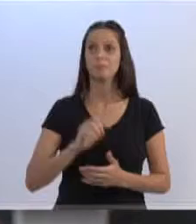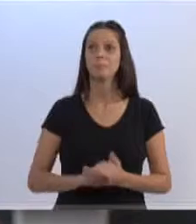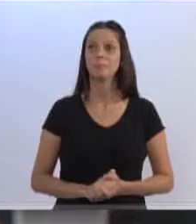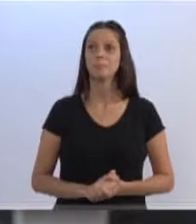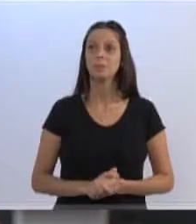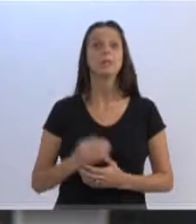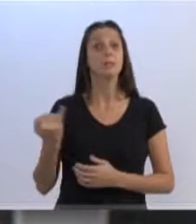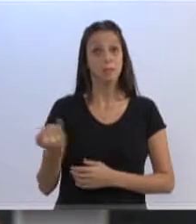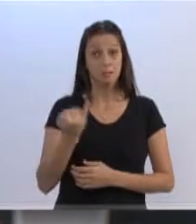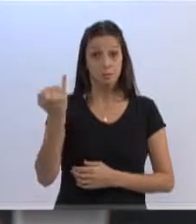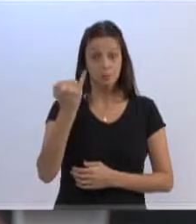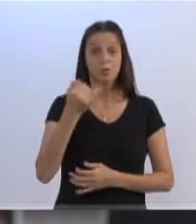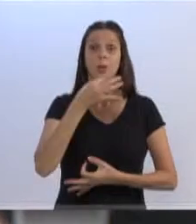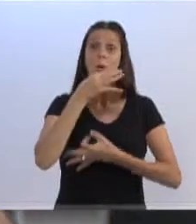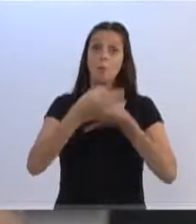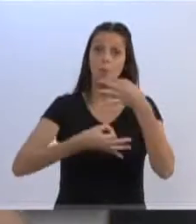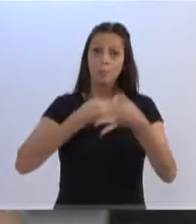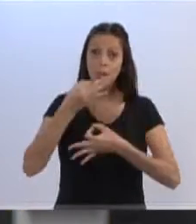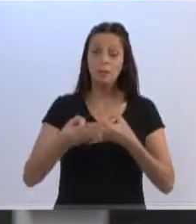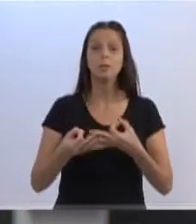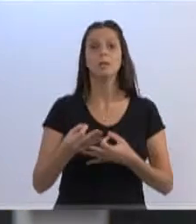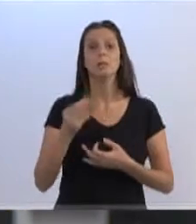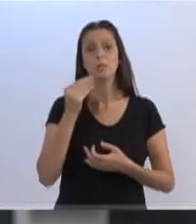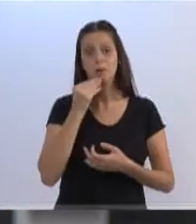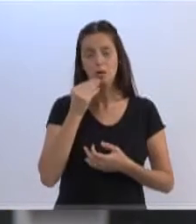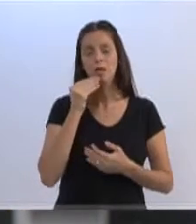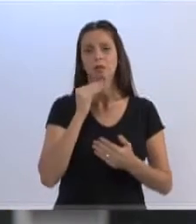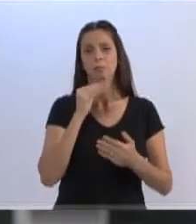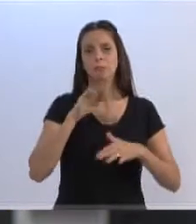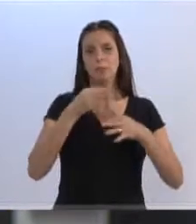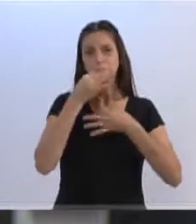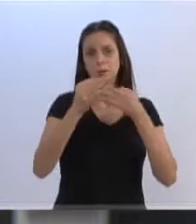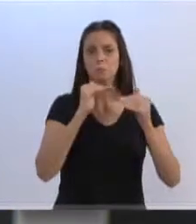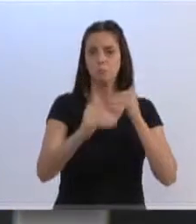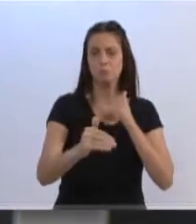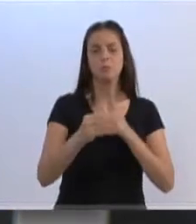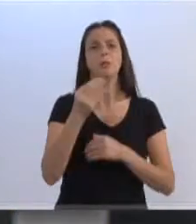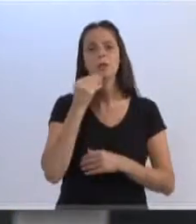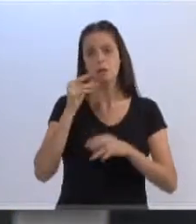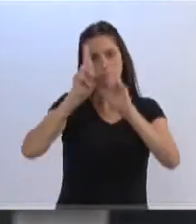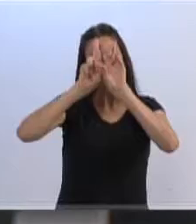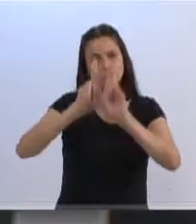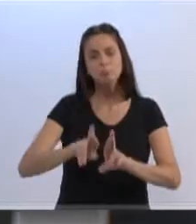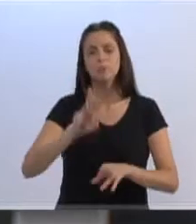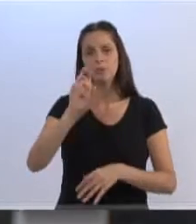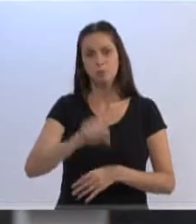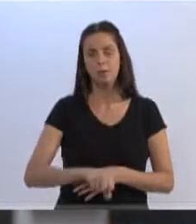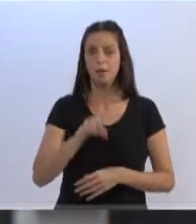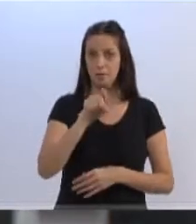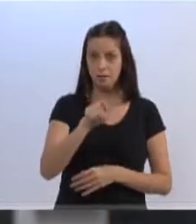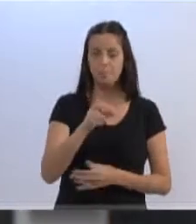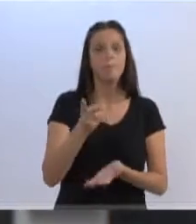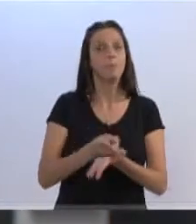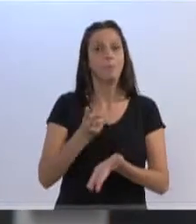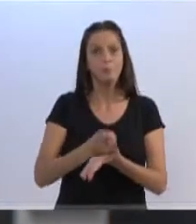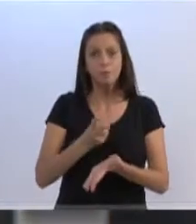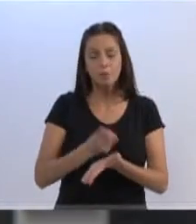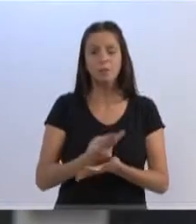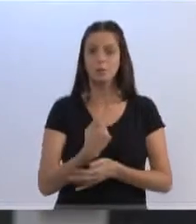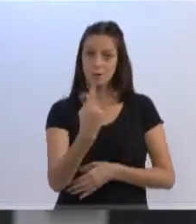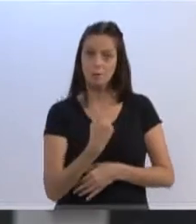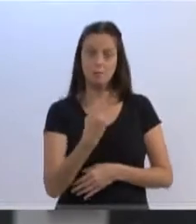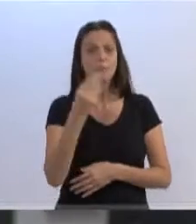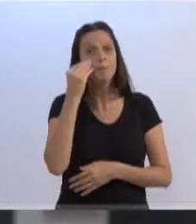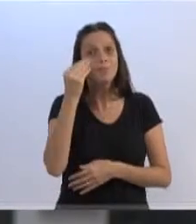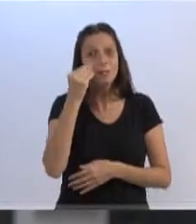é importante as opiniões, embora divergentes, mas acima de tudo o respeito democrático que eu e Vossa Excelência sempre buscamos manter